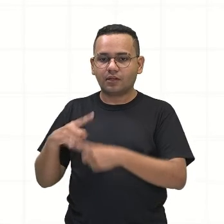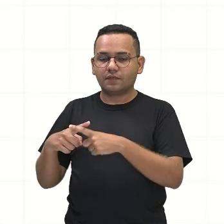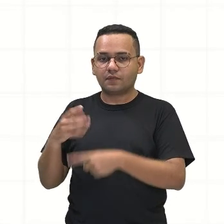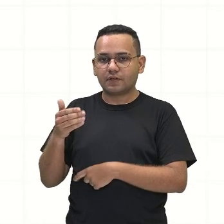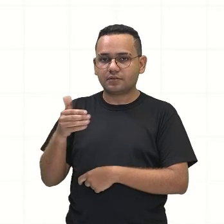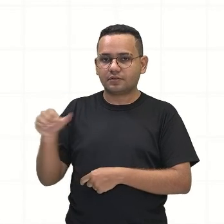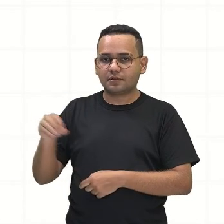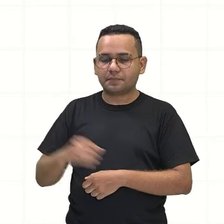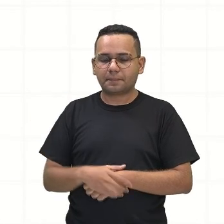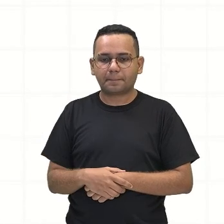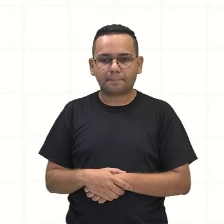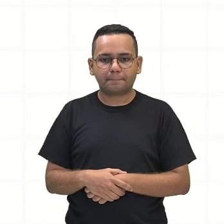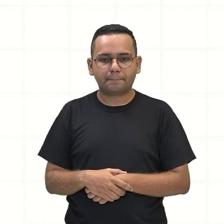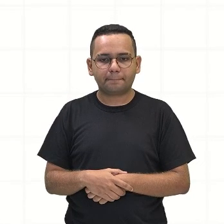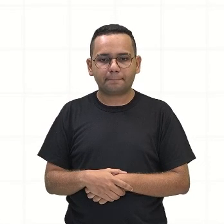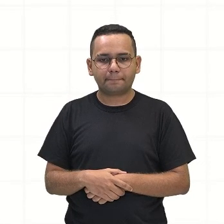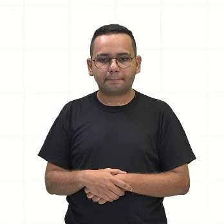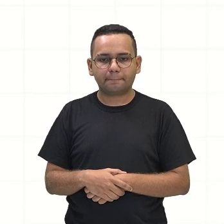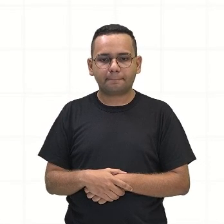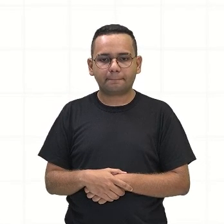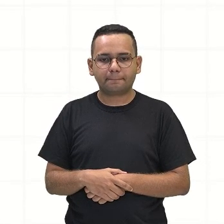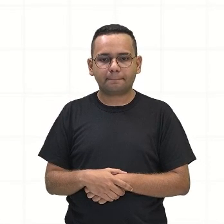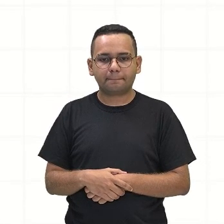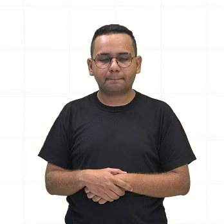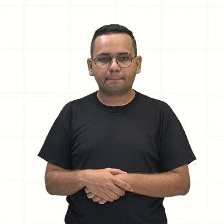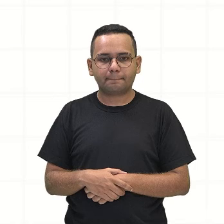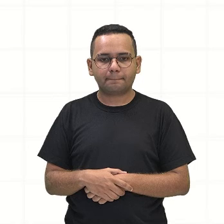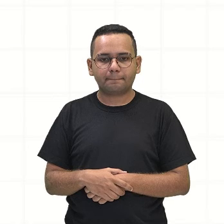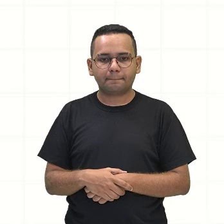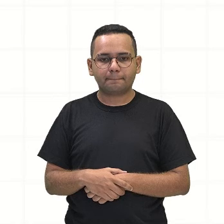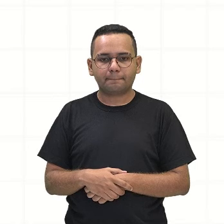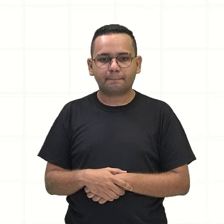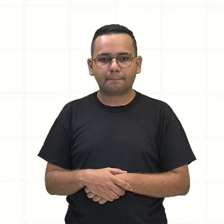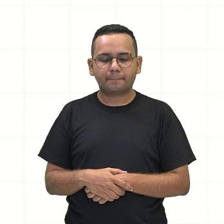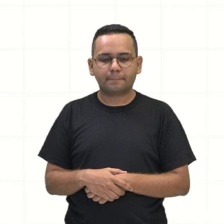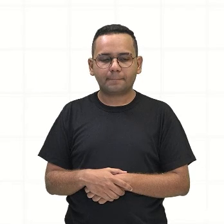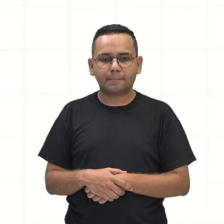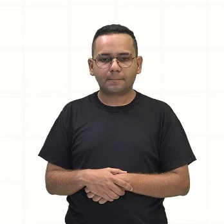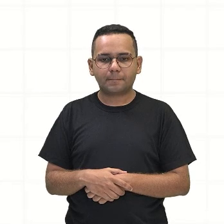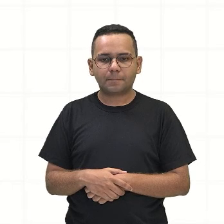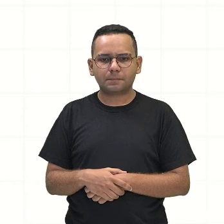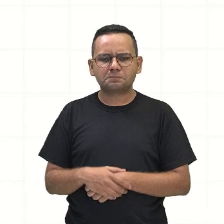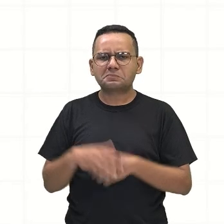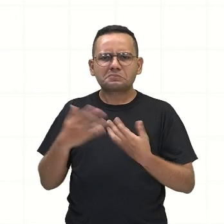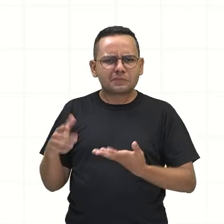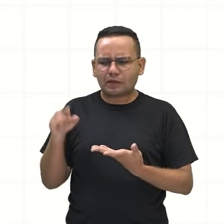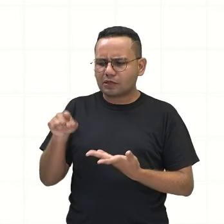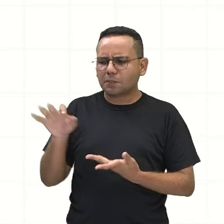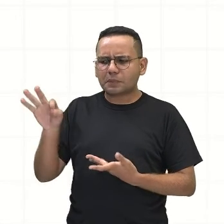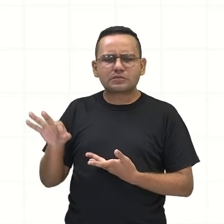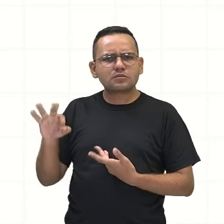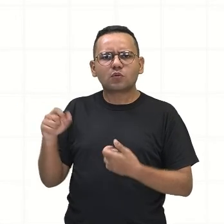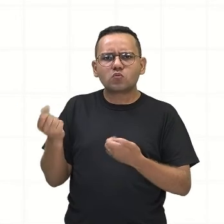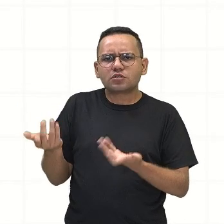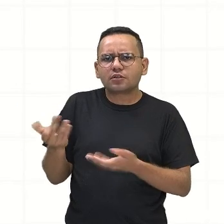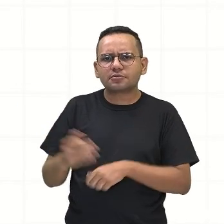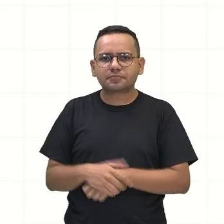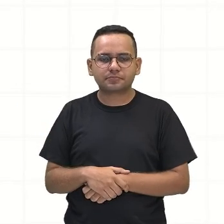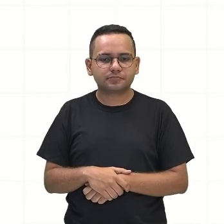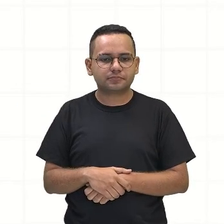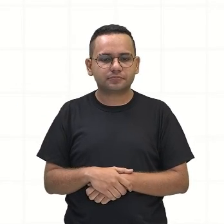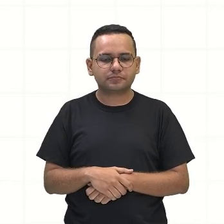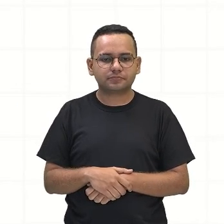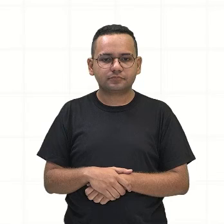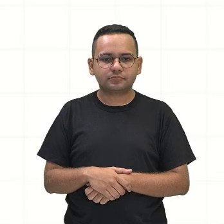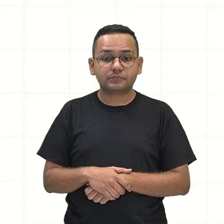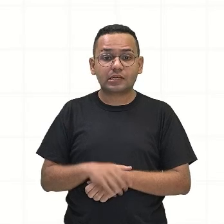vezes 100. Conseguiram compreender? Ó? E aí, quantos por cento que daria aqui? Né? Se total é